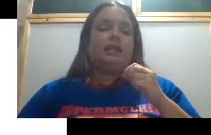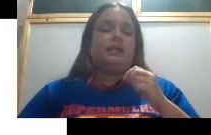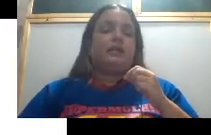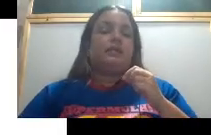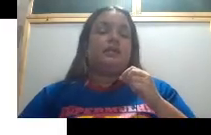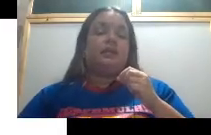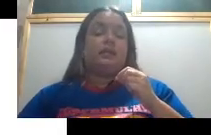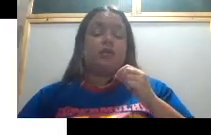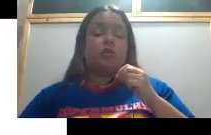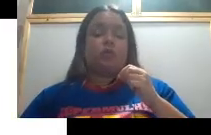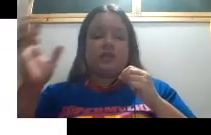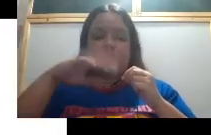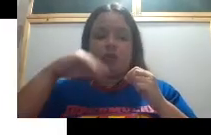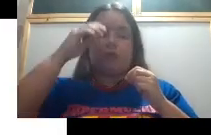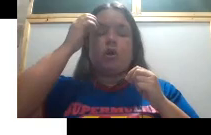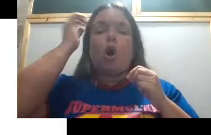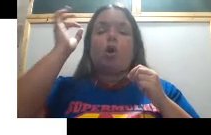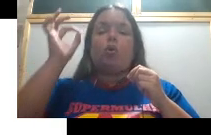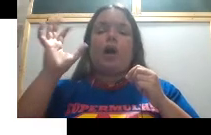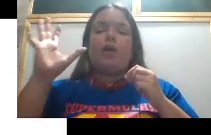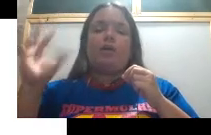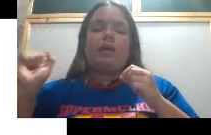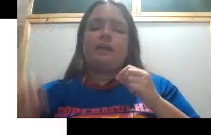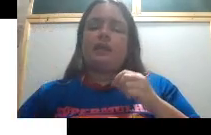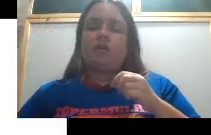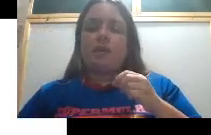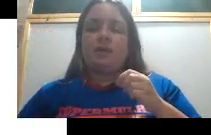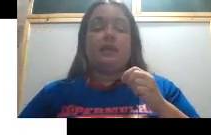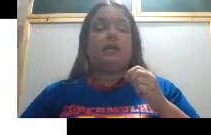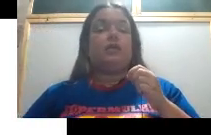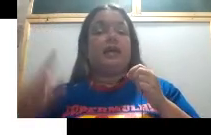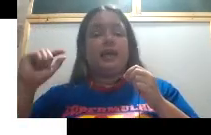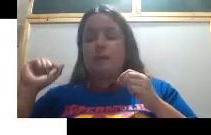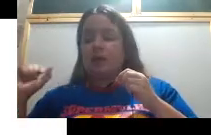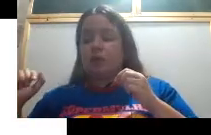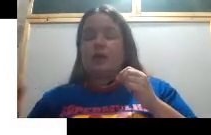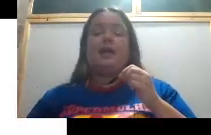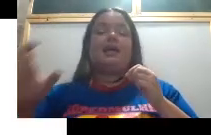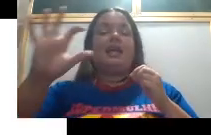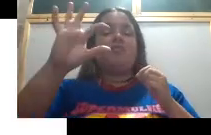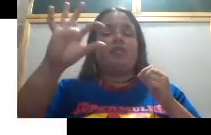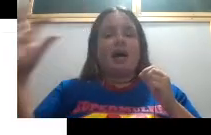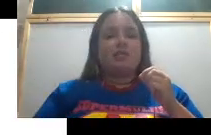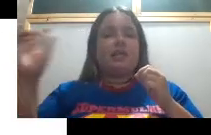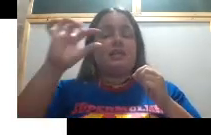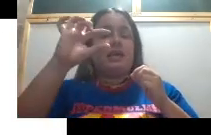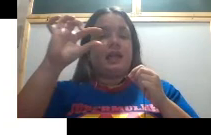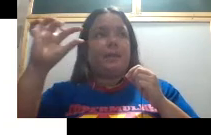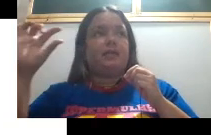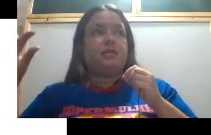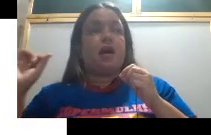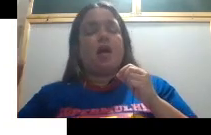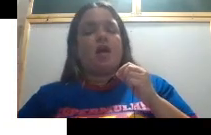na letra Na segunda quesito Qual é o lema da nossa bandeira quanto Relembrando o lema é aquela frase